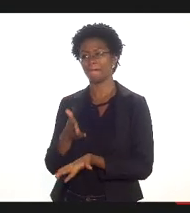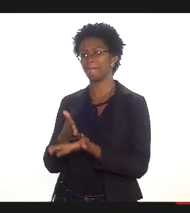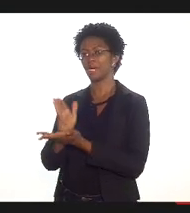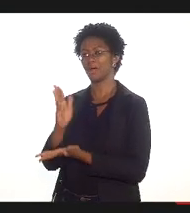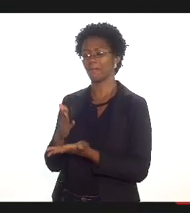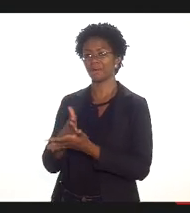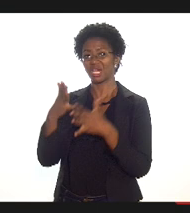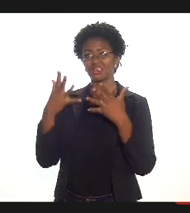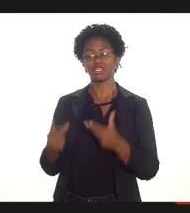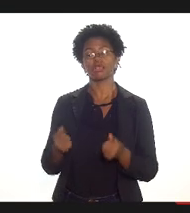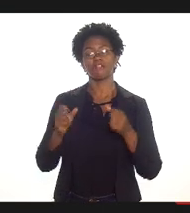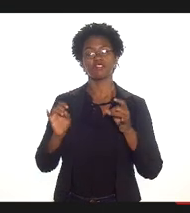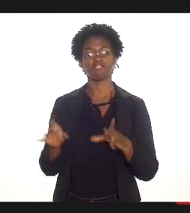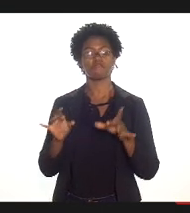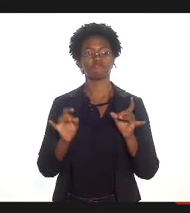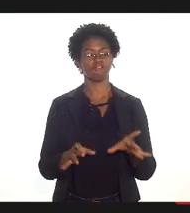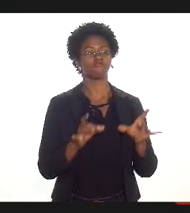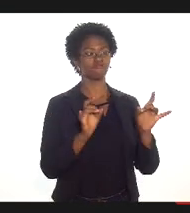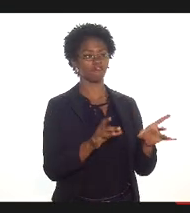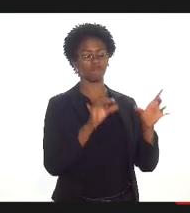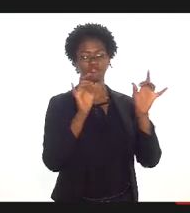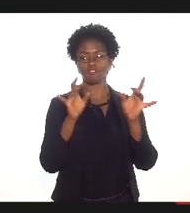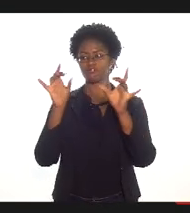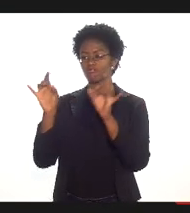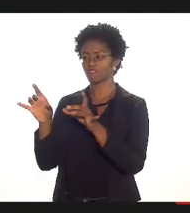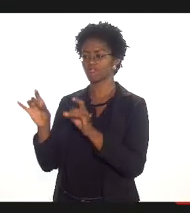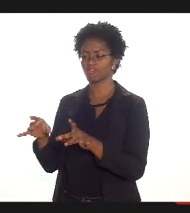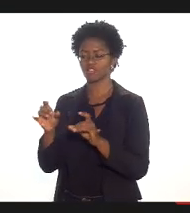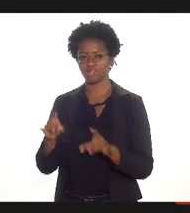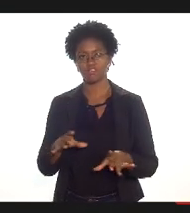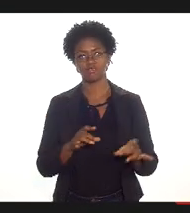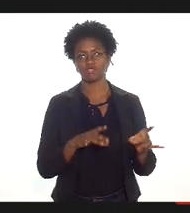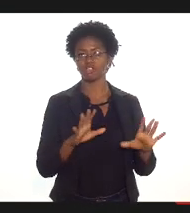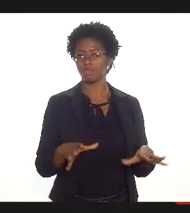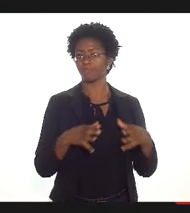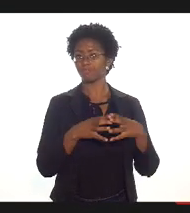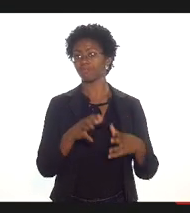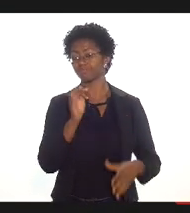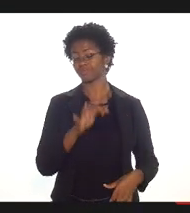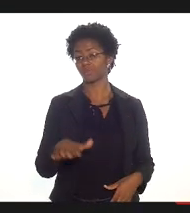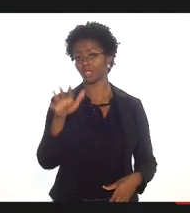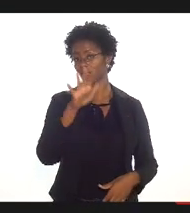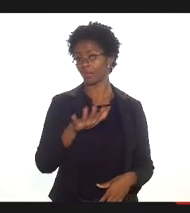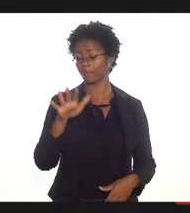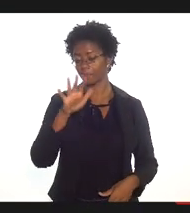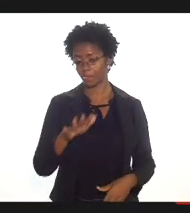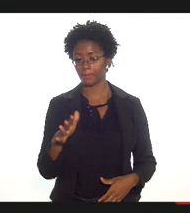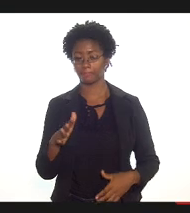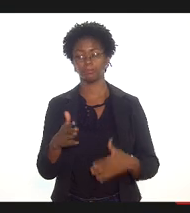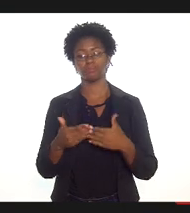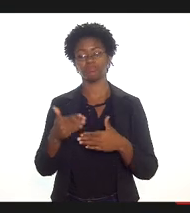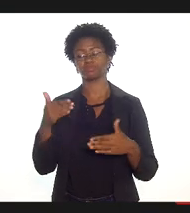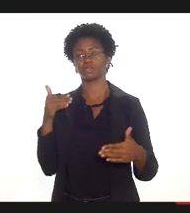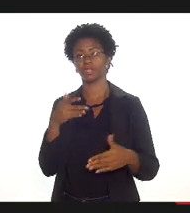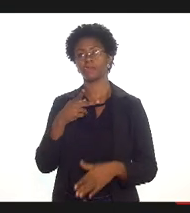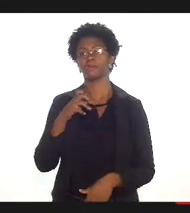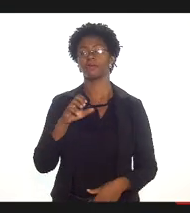avançando sobre a rede federal, antecipando a aplicabilidade da PEC